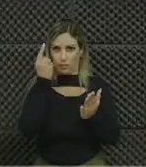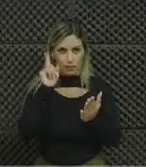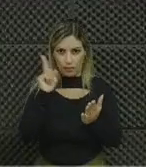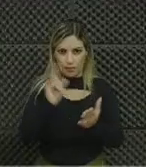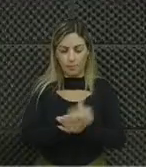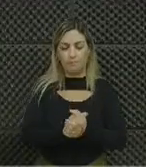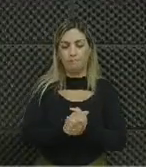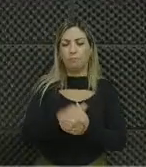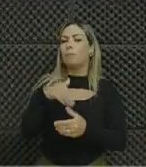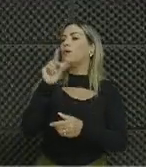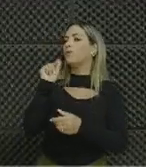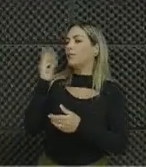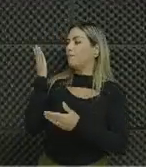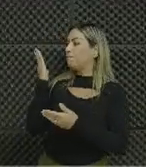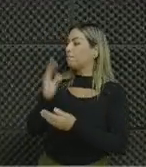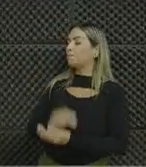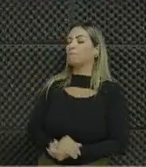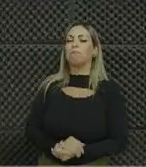nós temos?